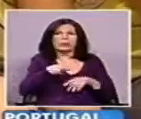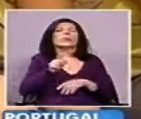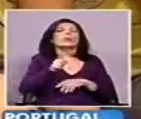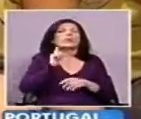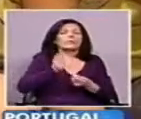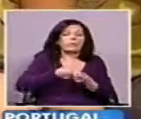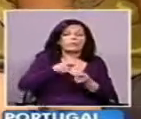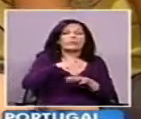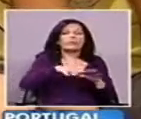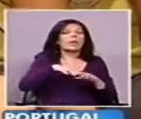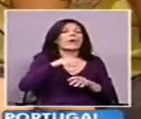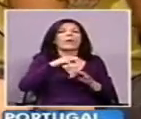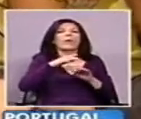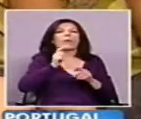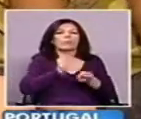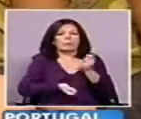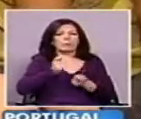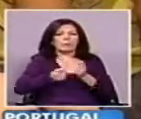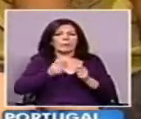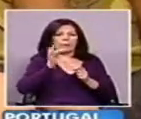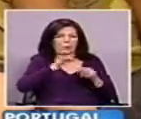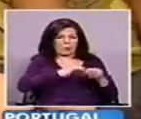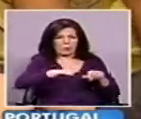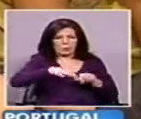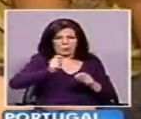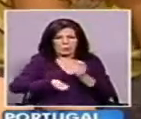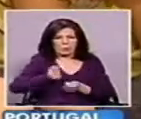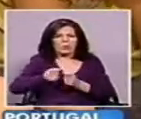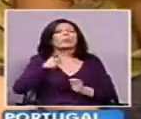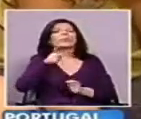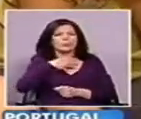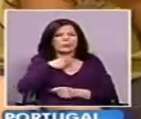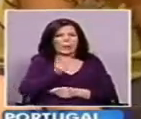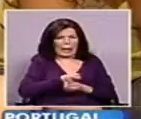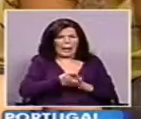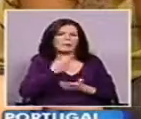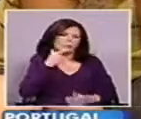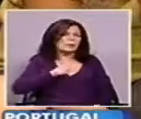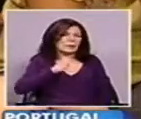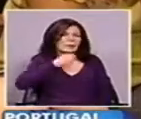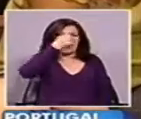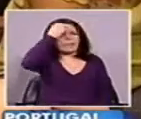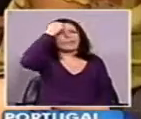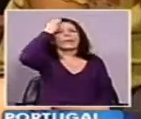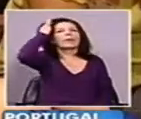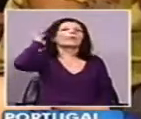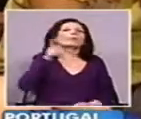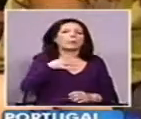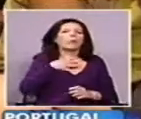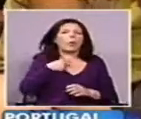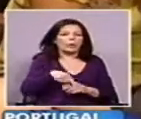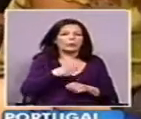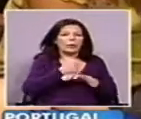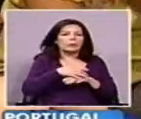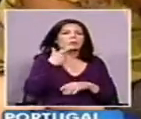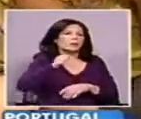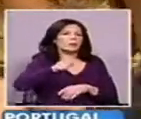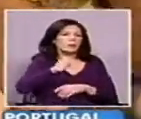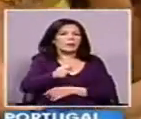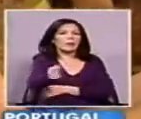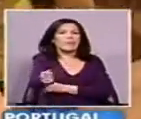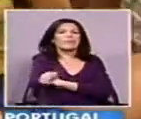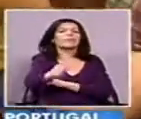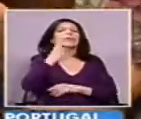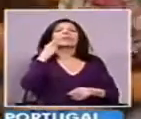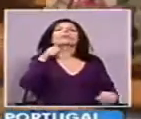quê? Xilofone. E foi o instrumento que tu escolheste? Sim. Estás a gostar de fazer parte desta orquestra? Sim.